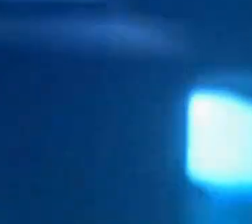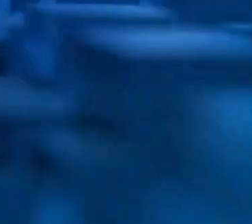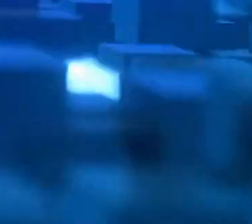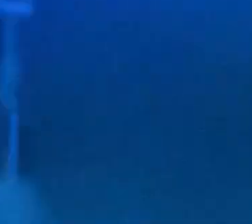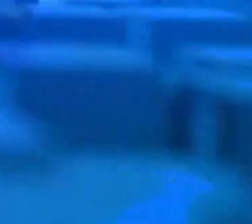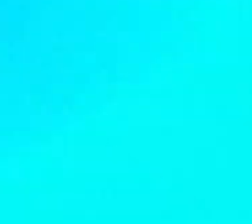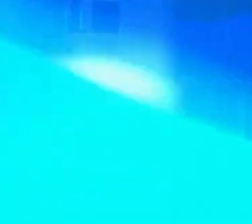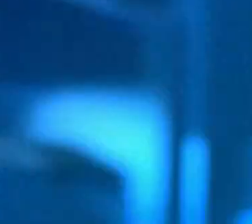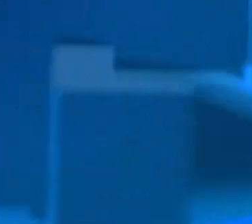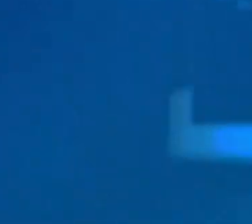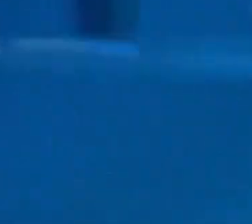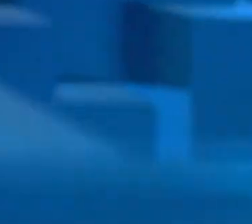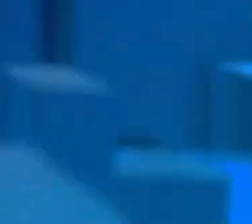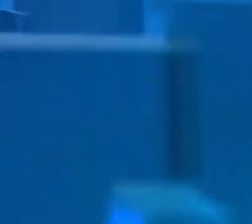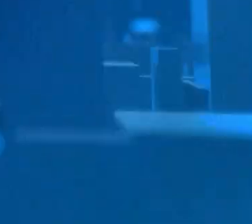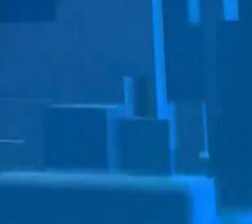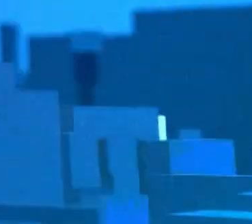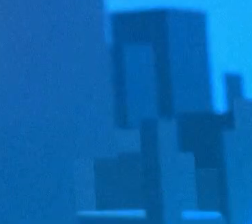Música